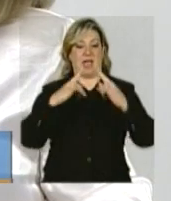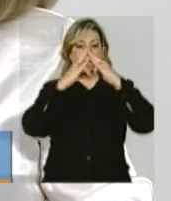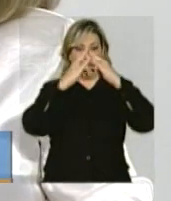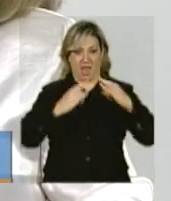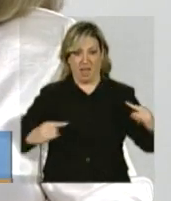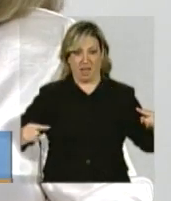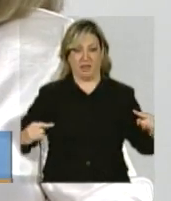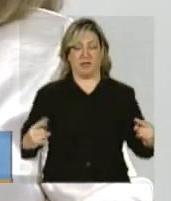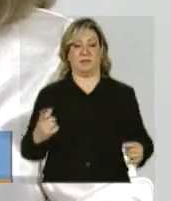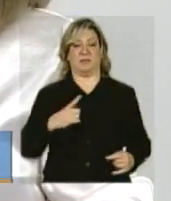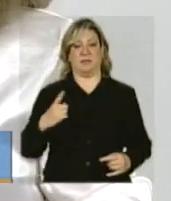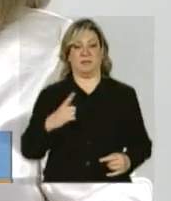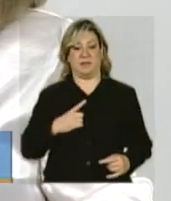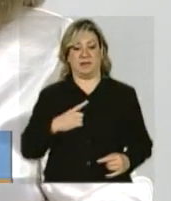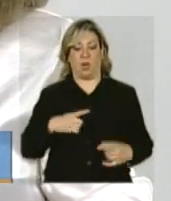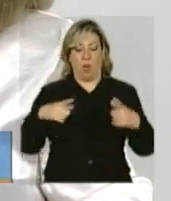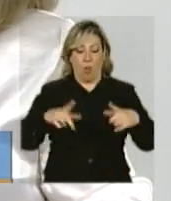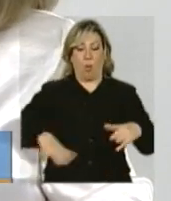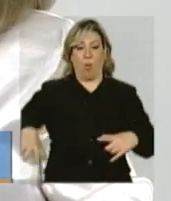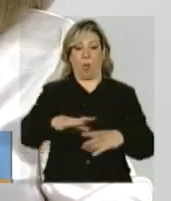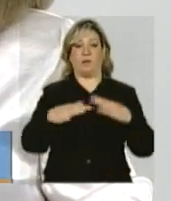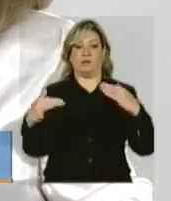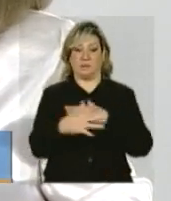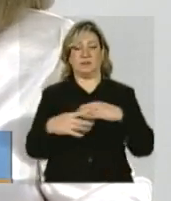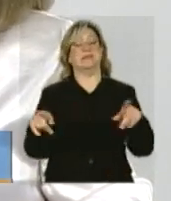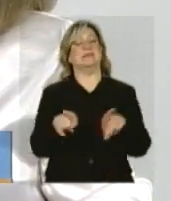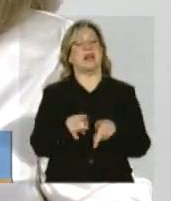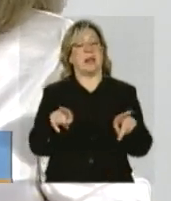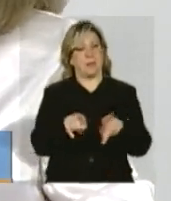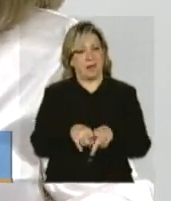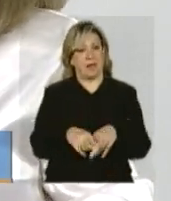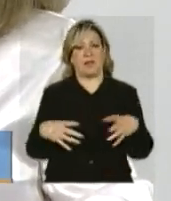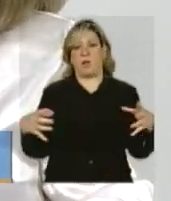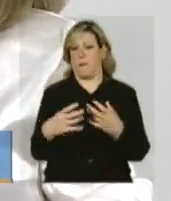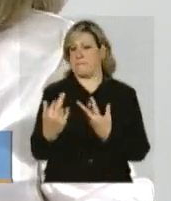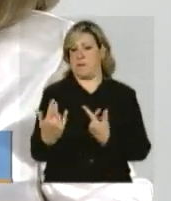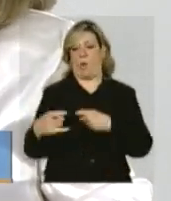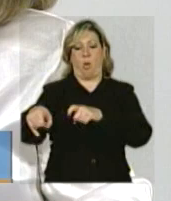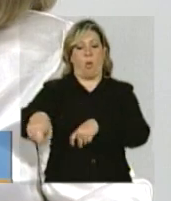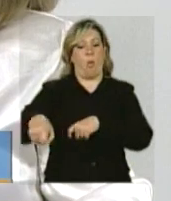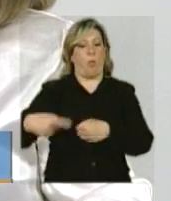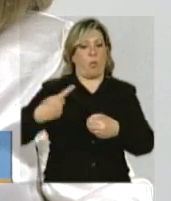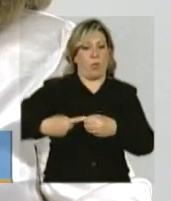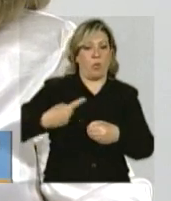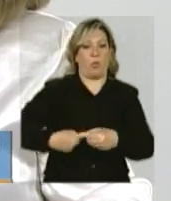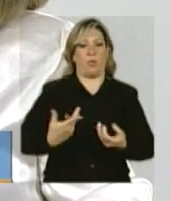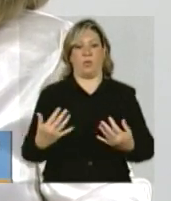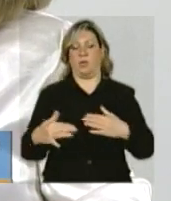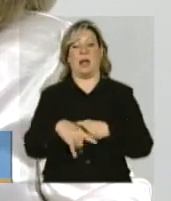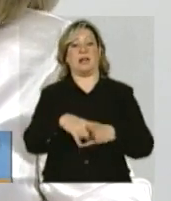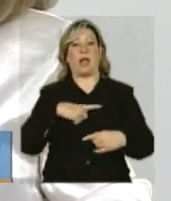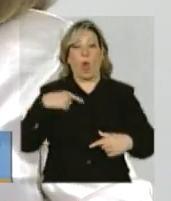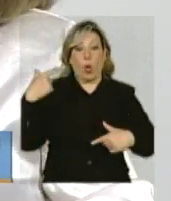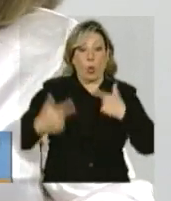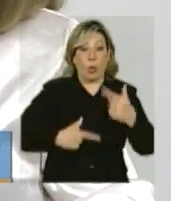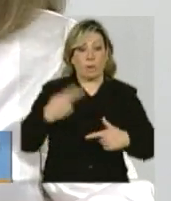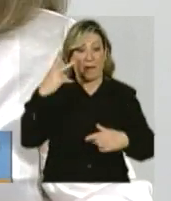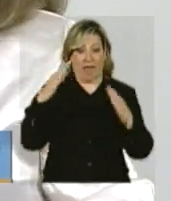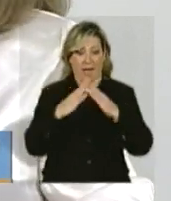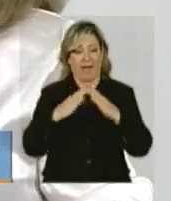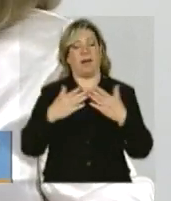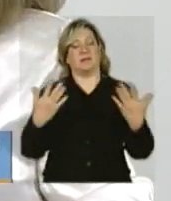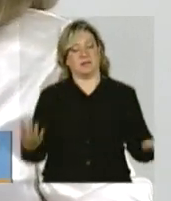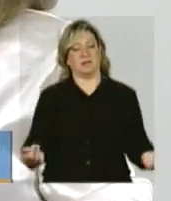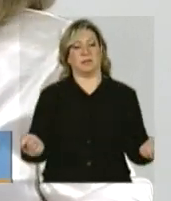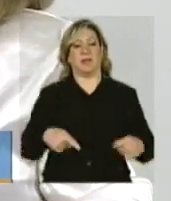acampadas em área urbana também são consideradas e que estão ali, no caso, lutando pela moradia, né? E a terra